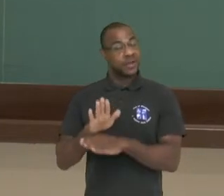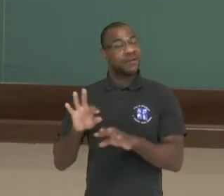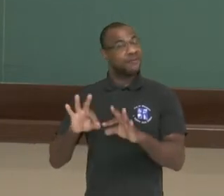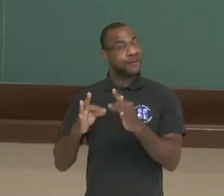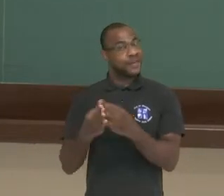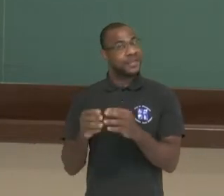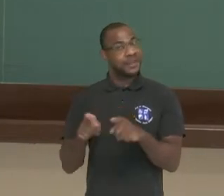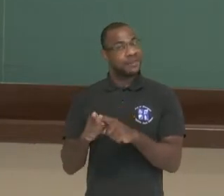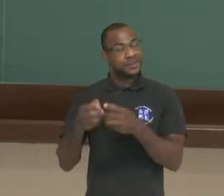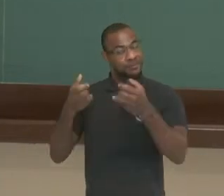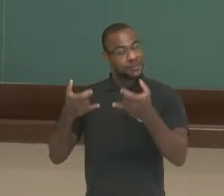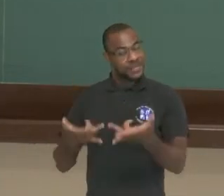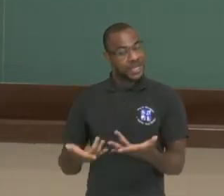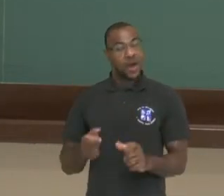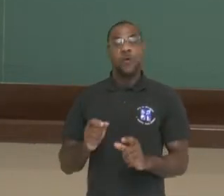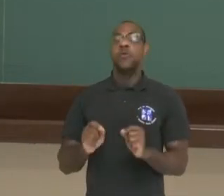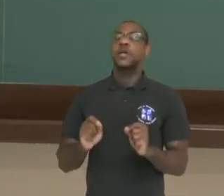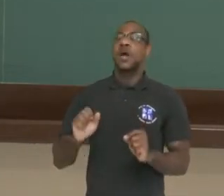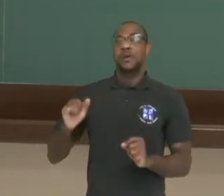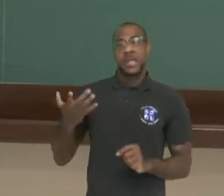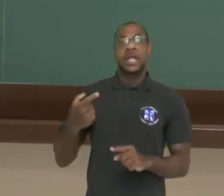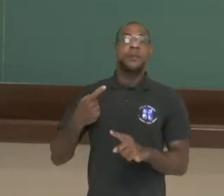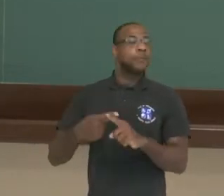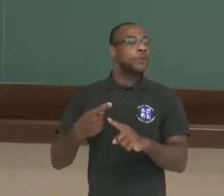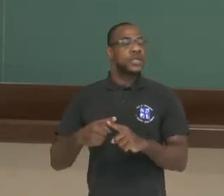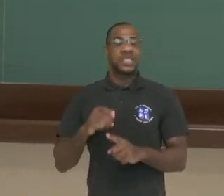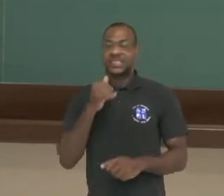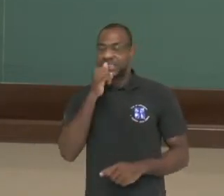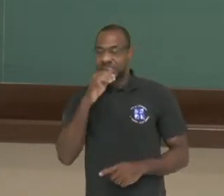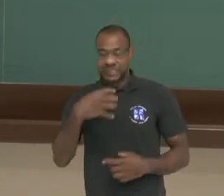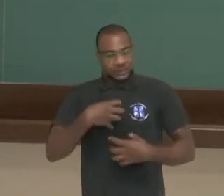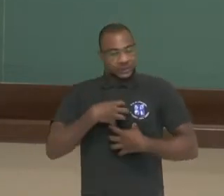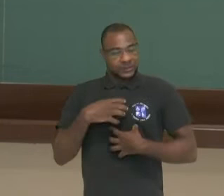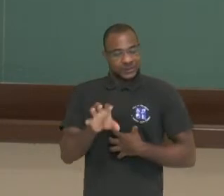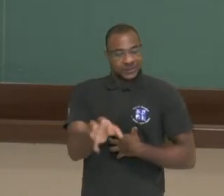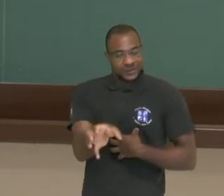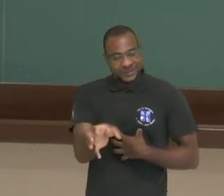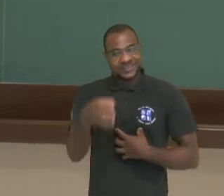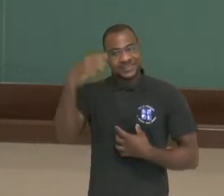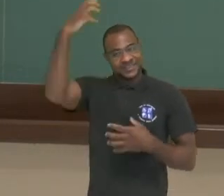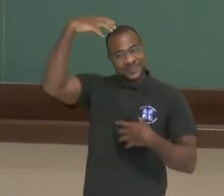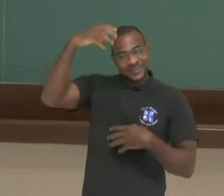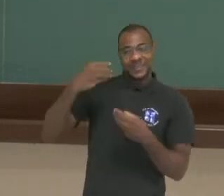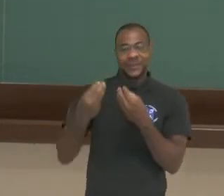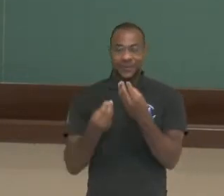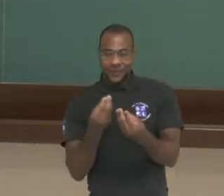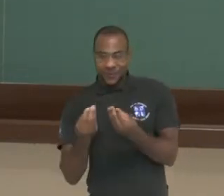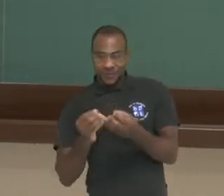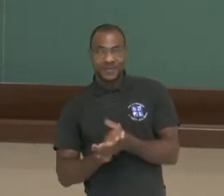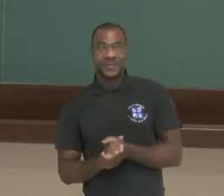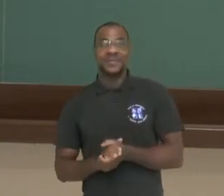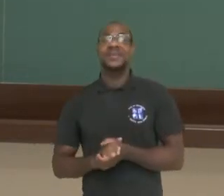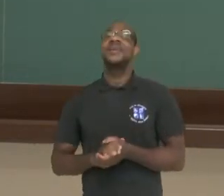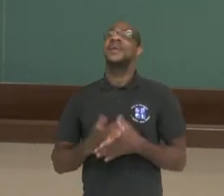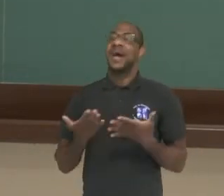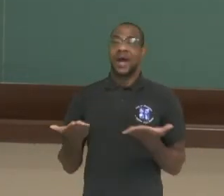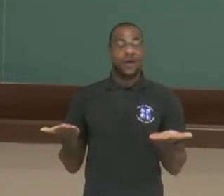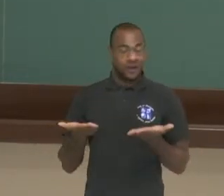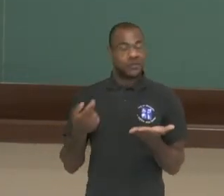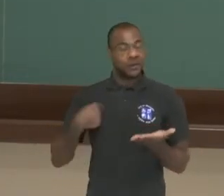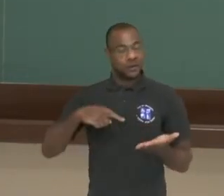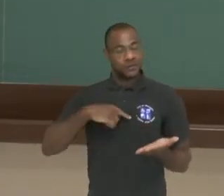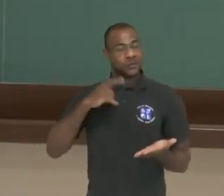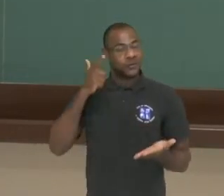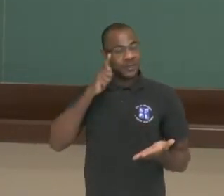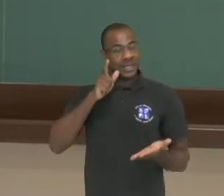vai explicar para eles o que acontece, entendendo, a gente consegue fazer o quê? Se prevenir, se proteger, né? E